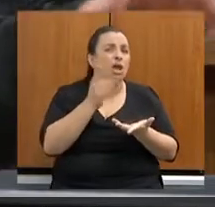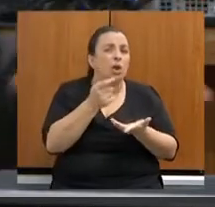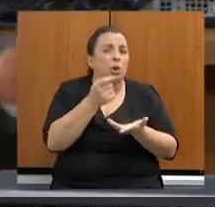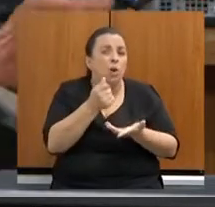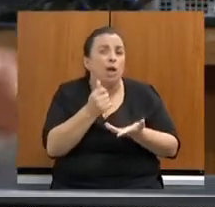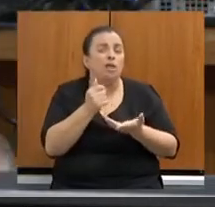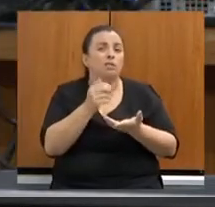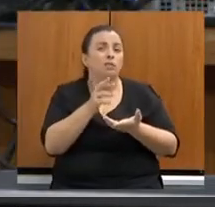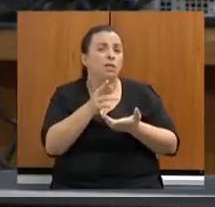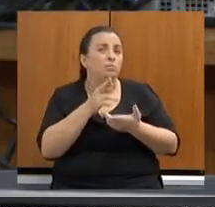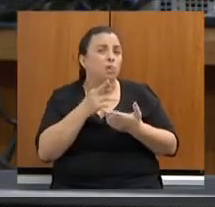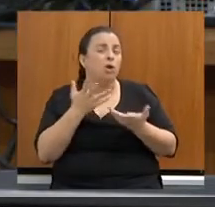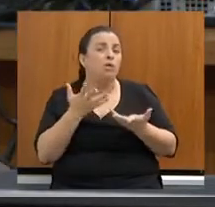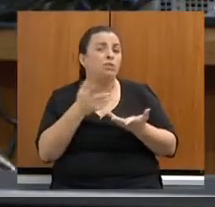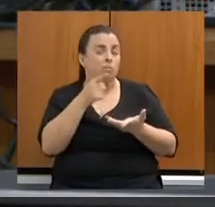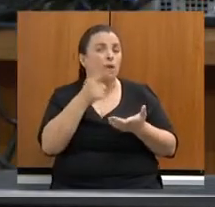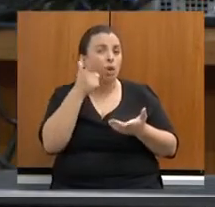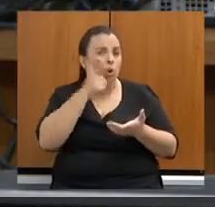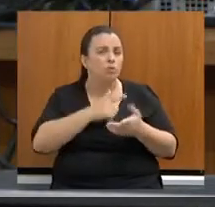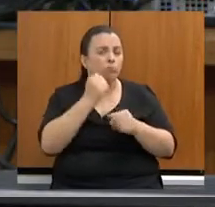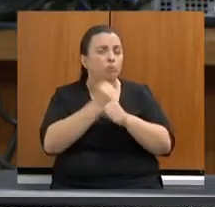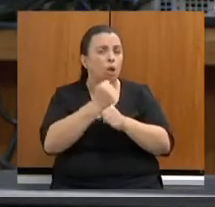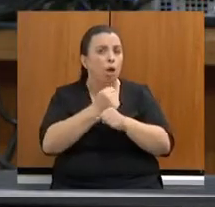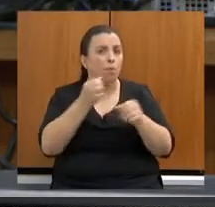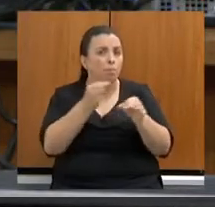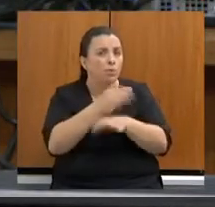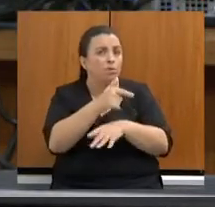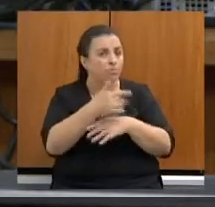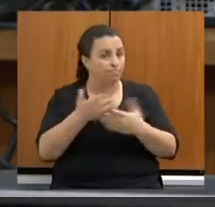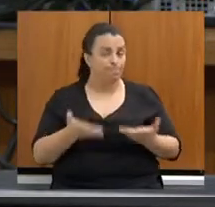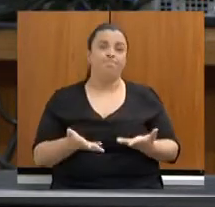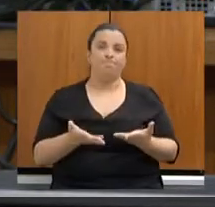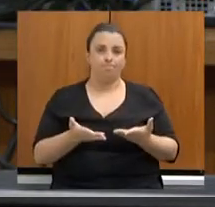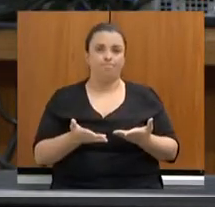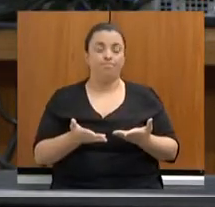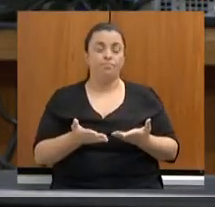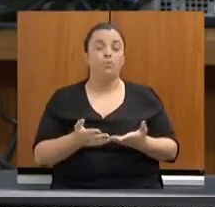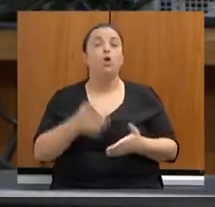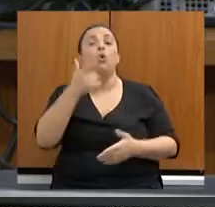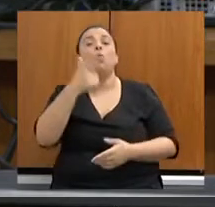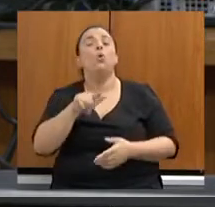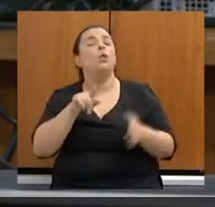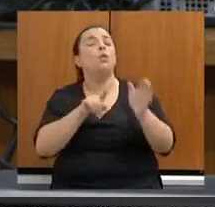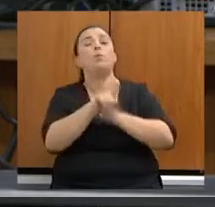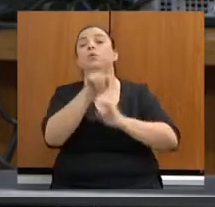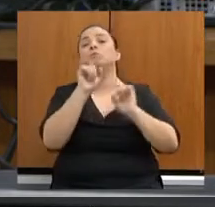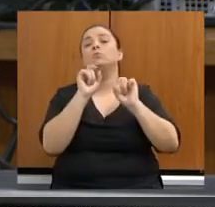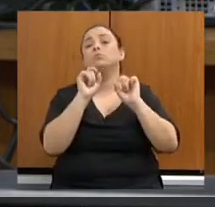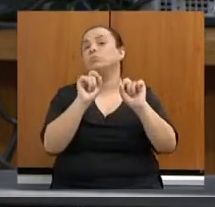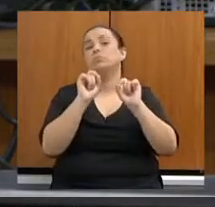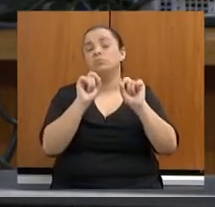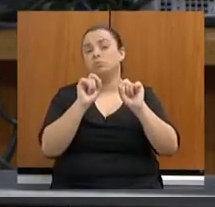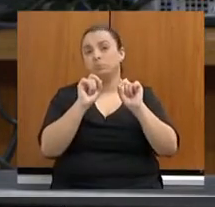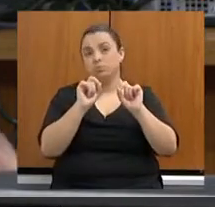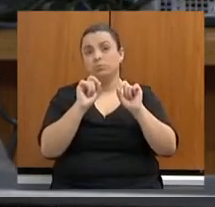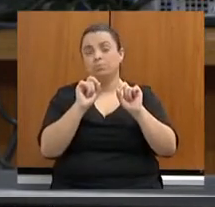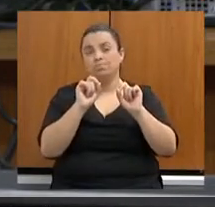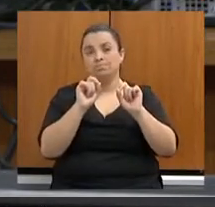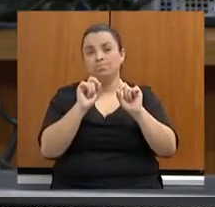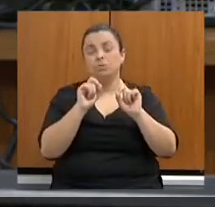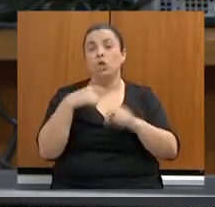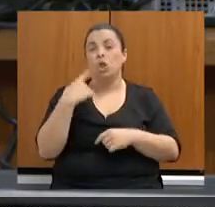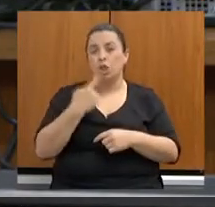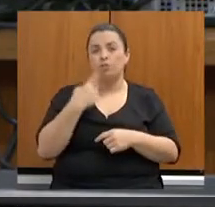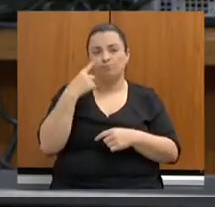do 30 que isso possa acontecer a segunda pergunta do secretário é sobre é nós vimos aí que há um